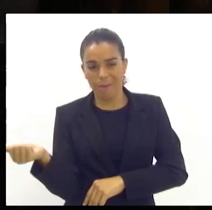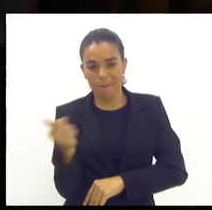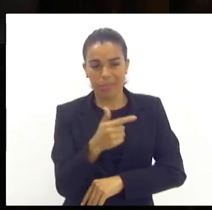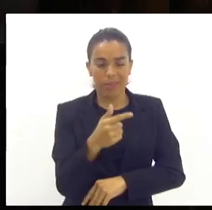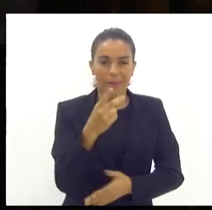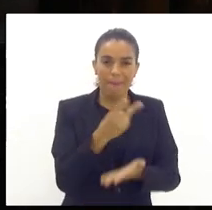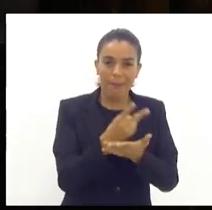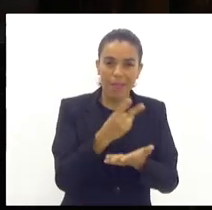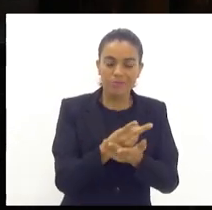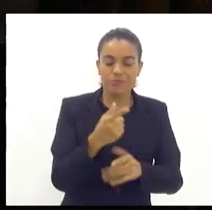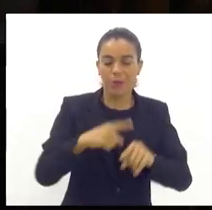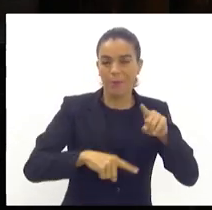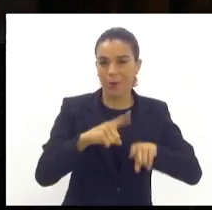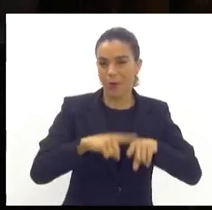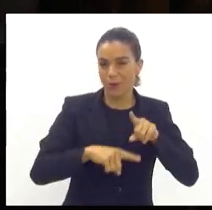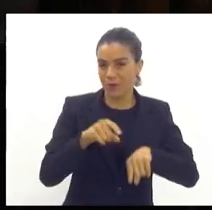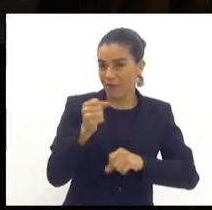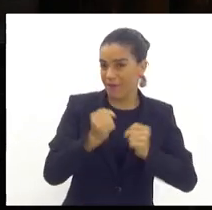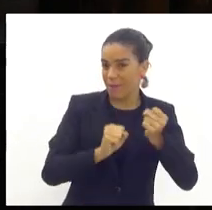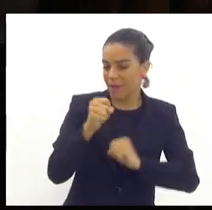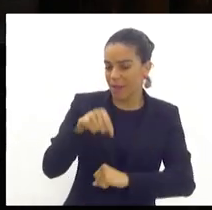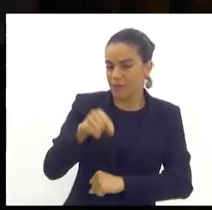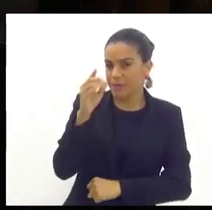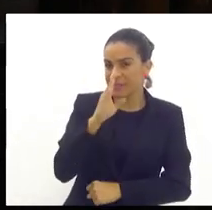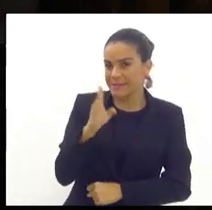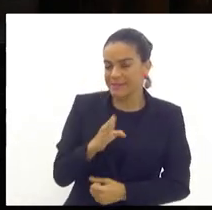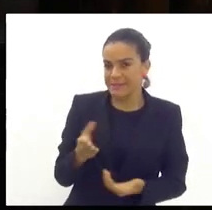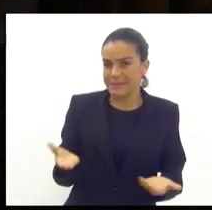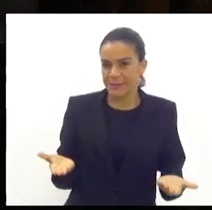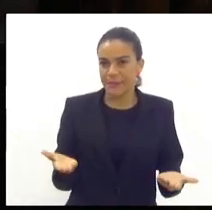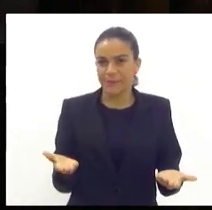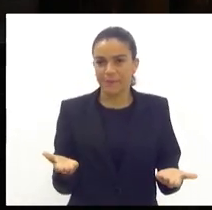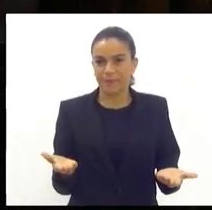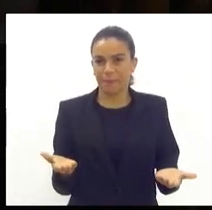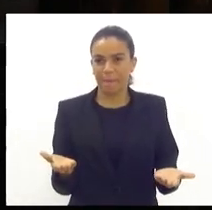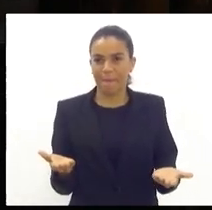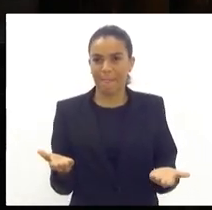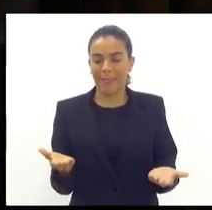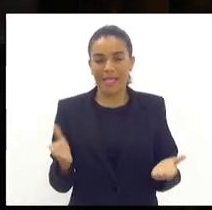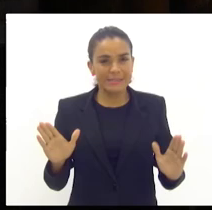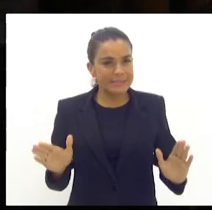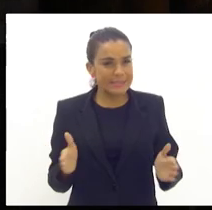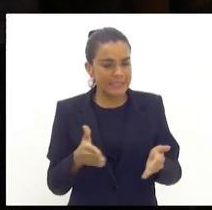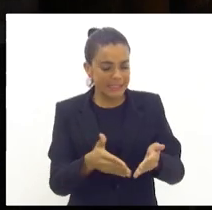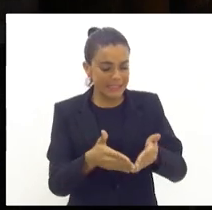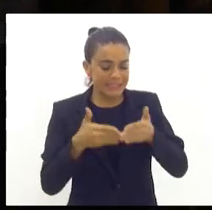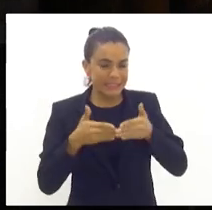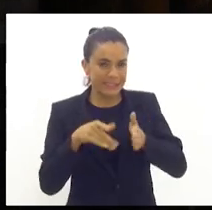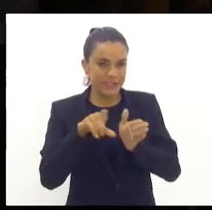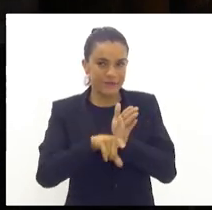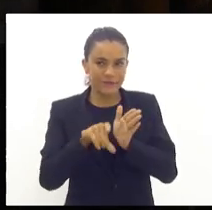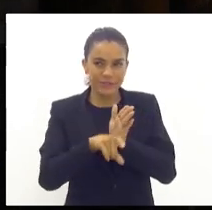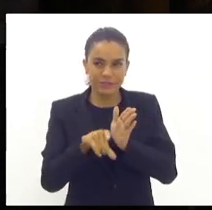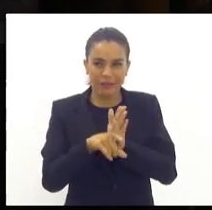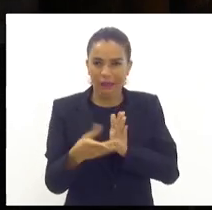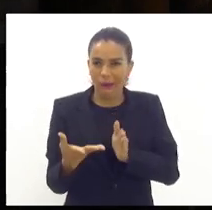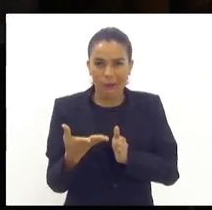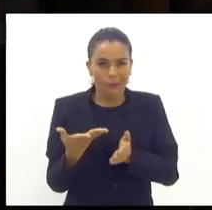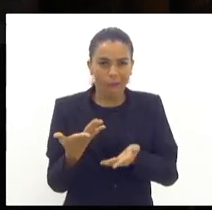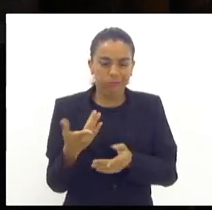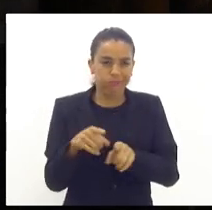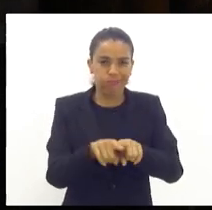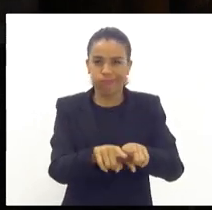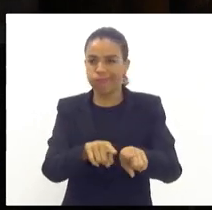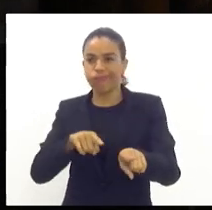produto que é feito aqui no Brasil. Essa questão, esse incentivo inviabiliza completamente a competição entre